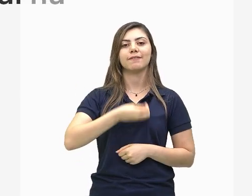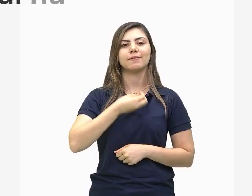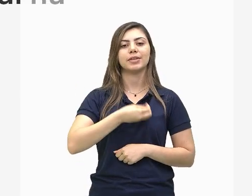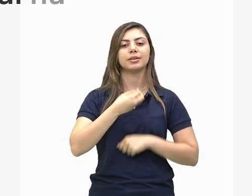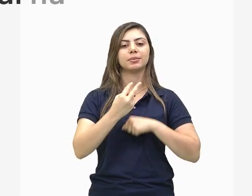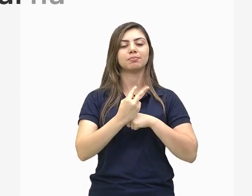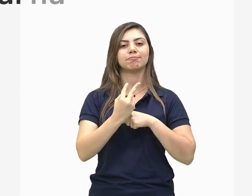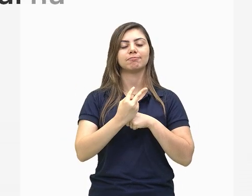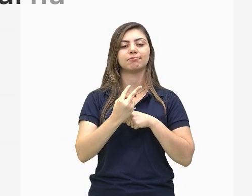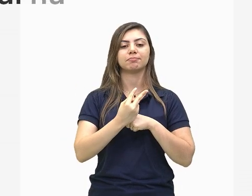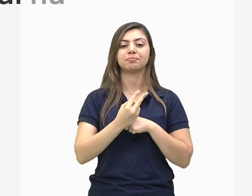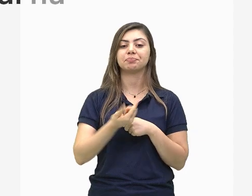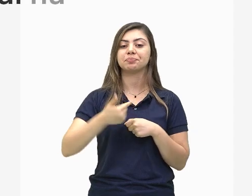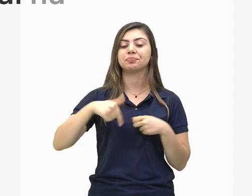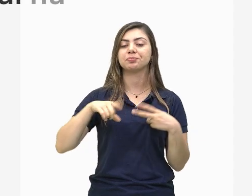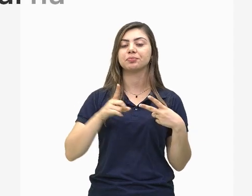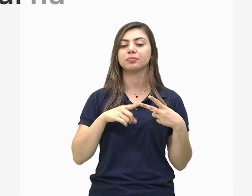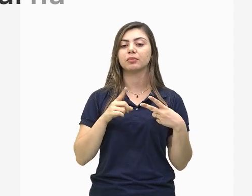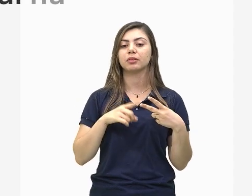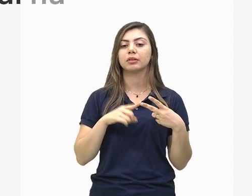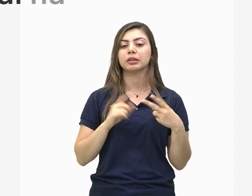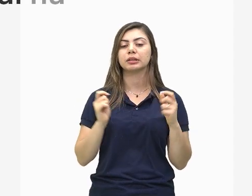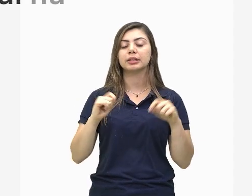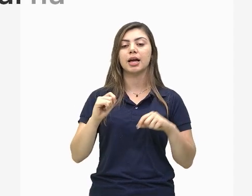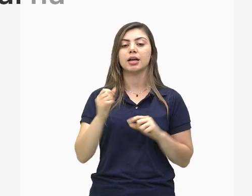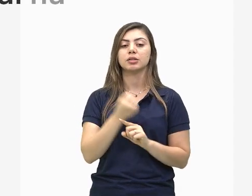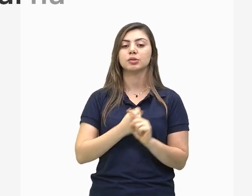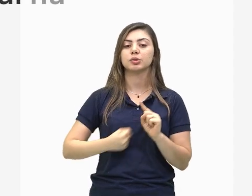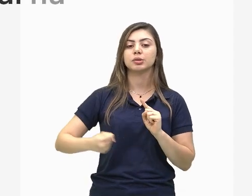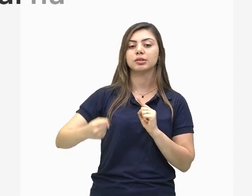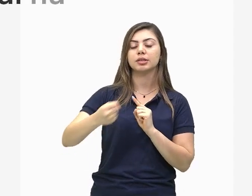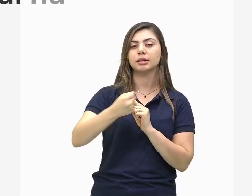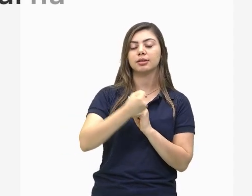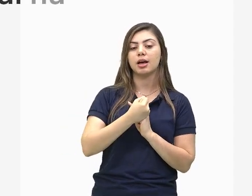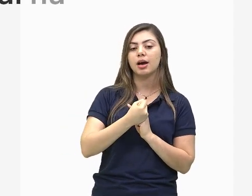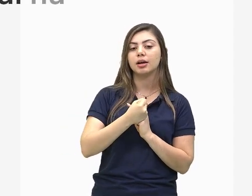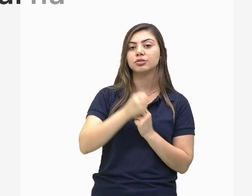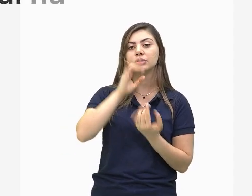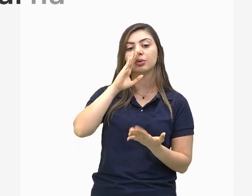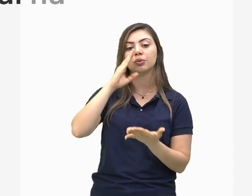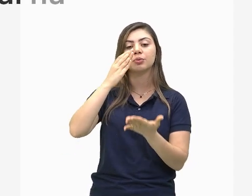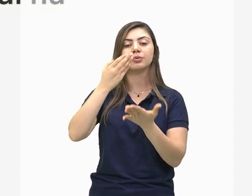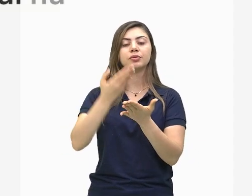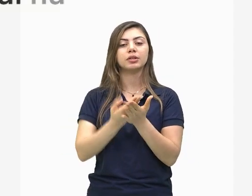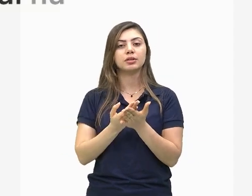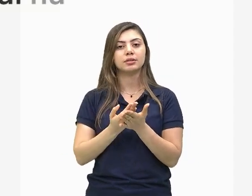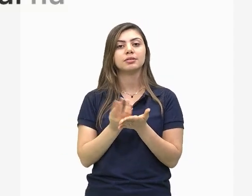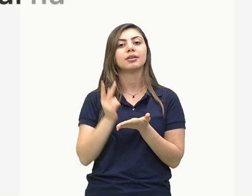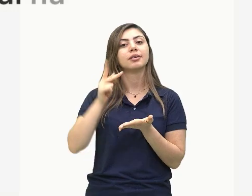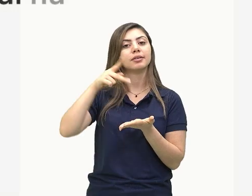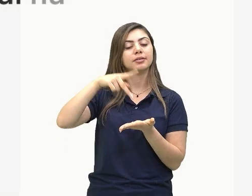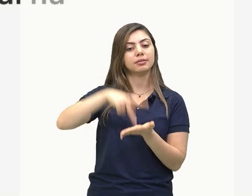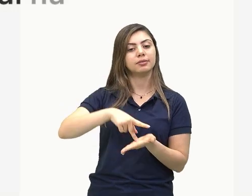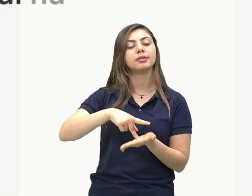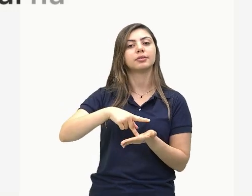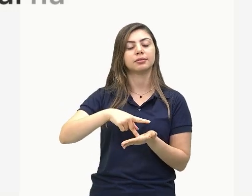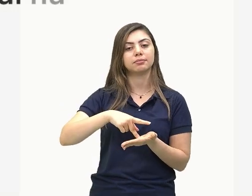vida. Construir uma relação social baseada na